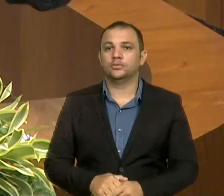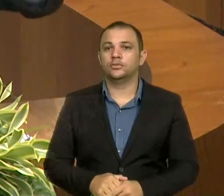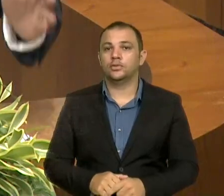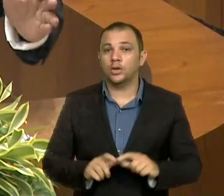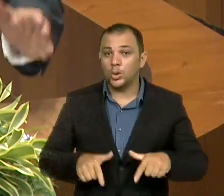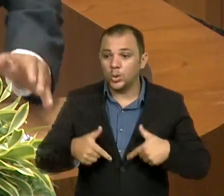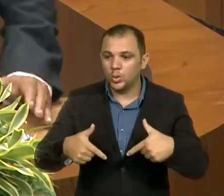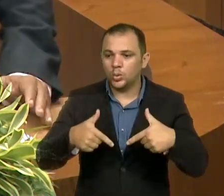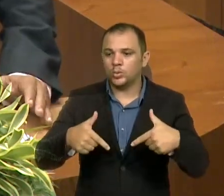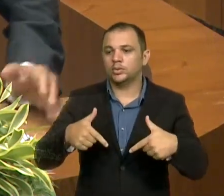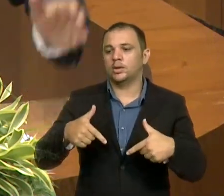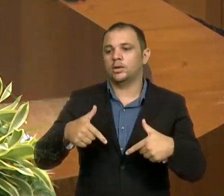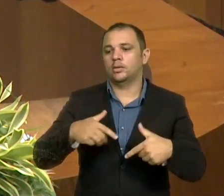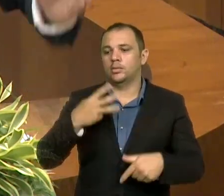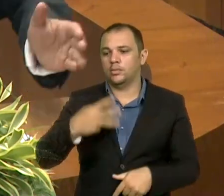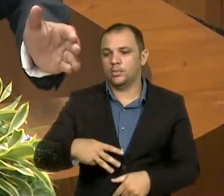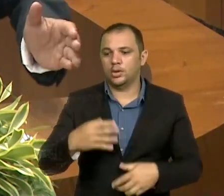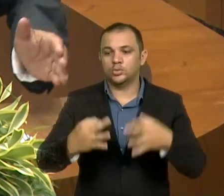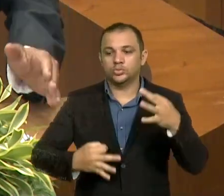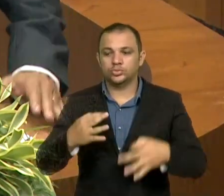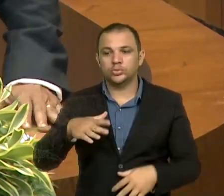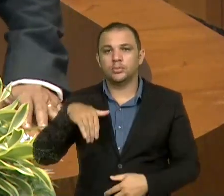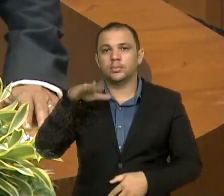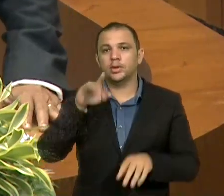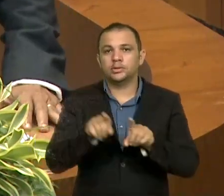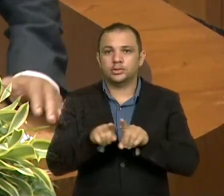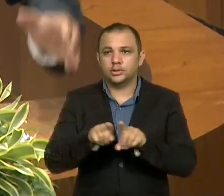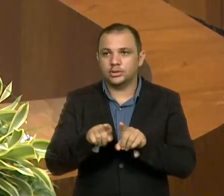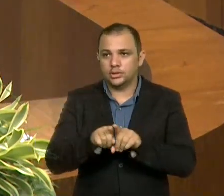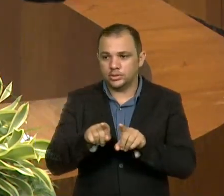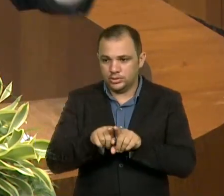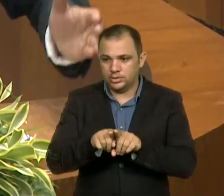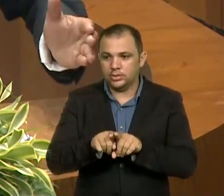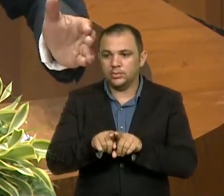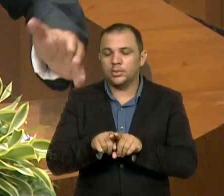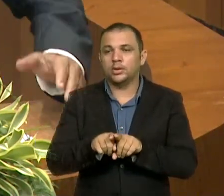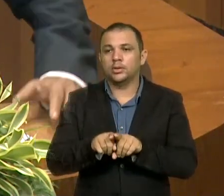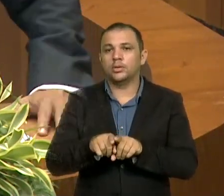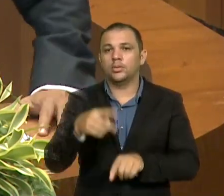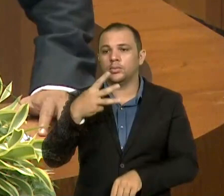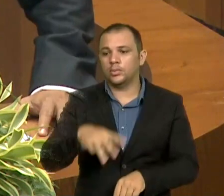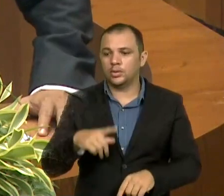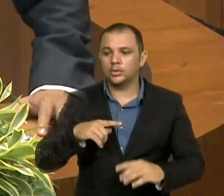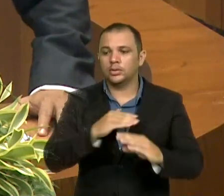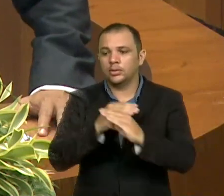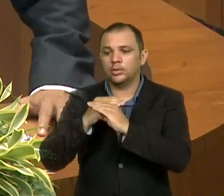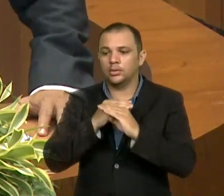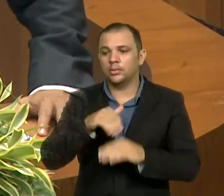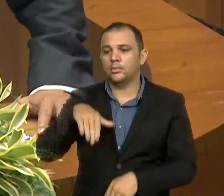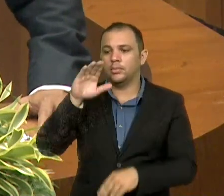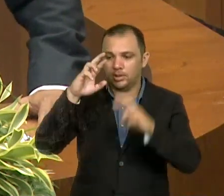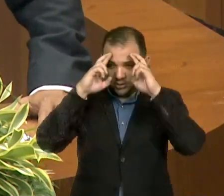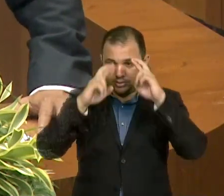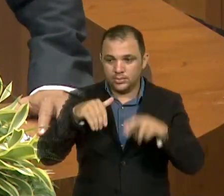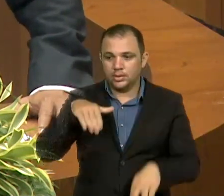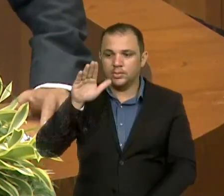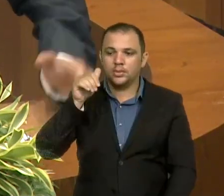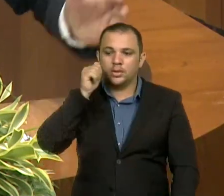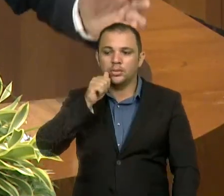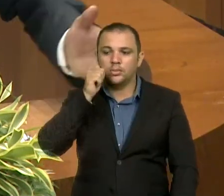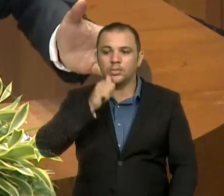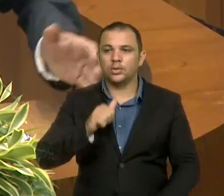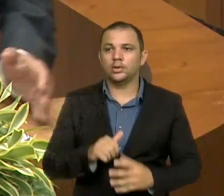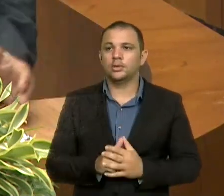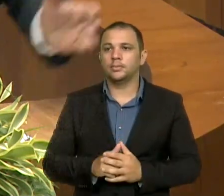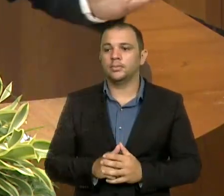luta pelo Maranhão mais justo, na luta pelo Maranhão mais igual, na luta pelo Maranhão que respeite mais as mulheres e